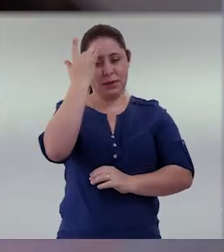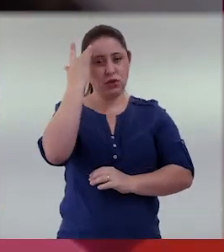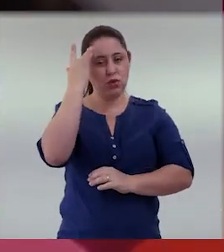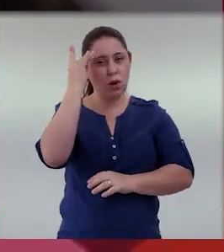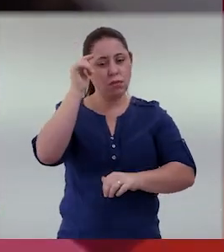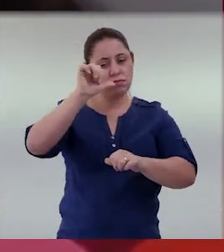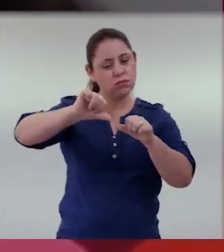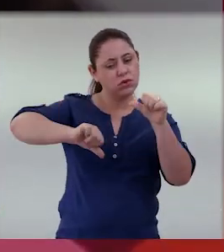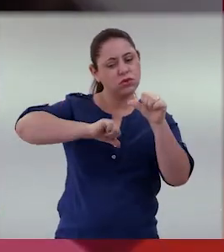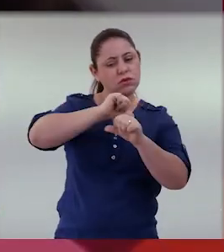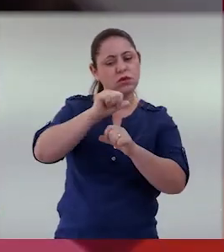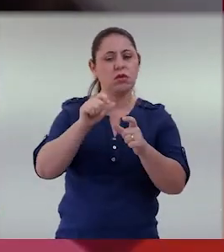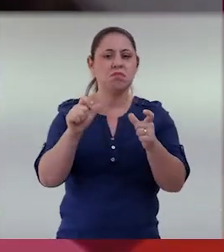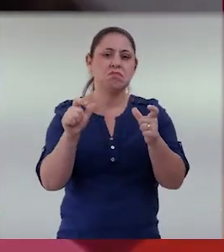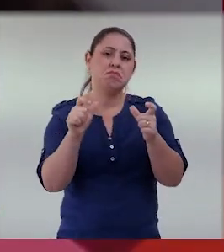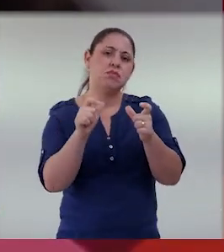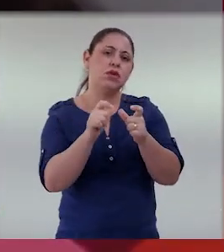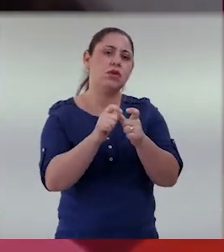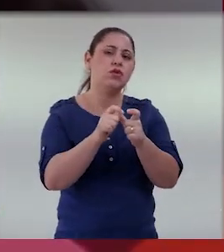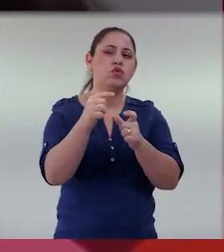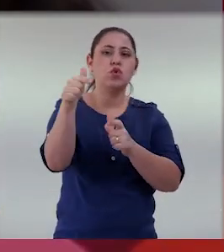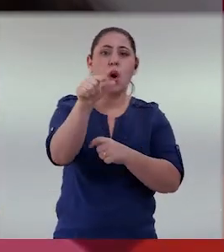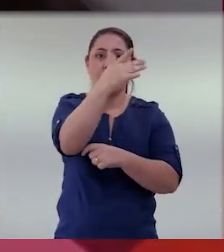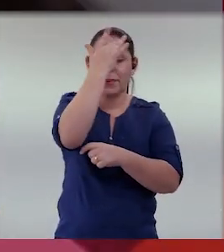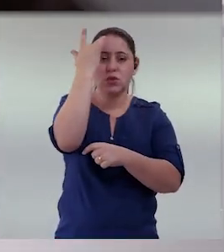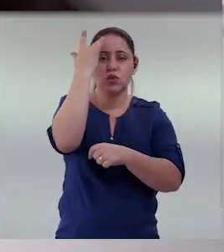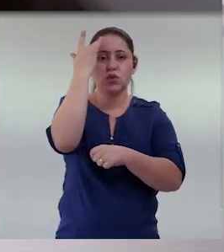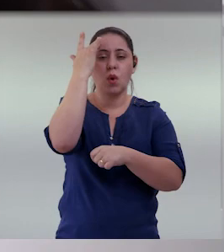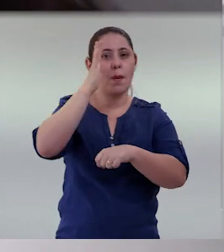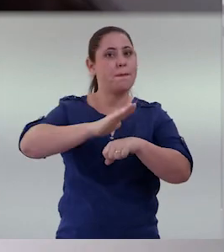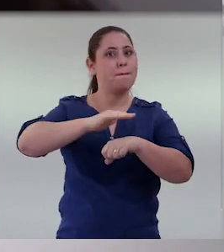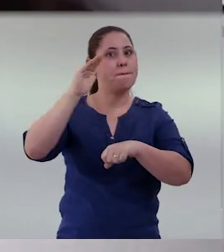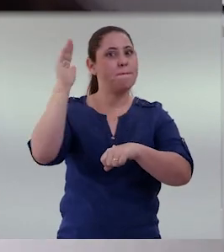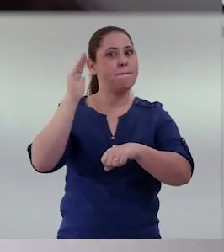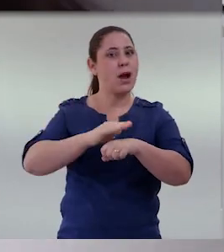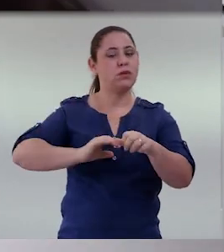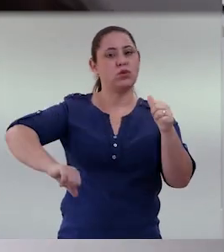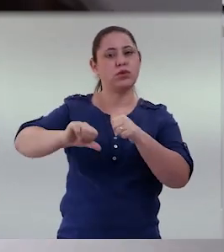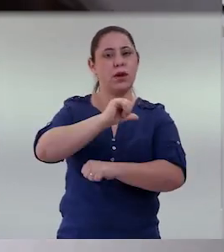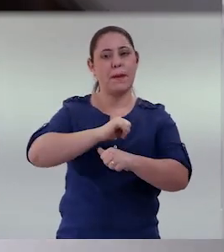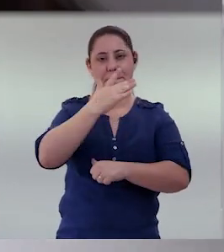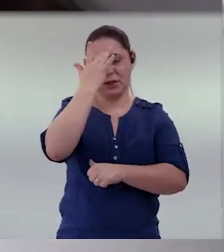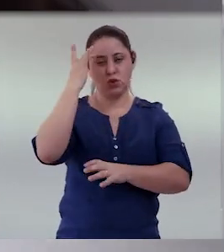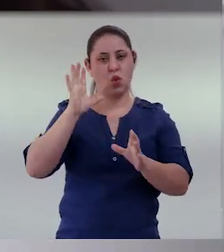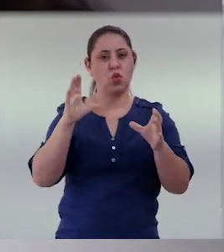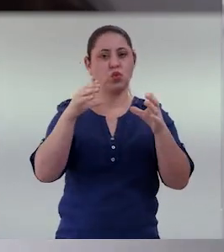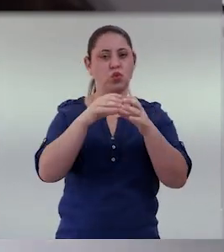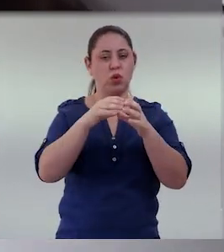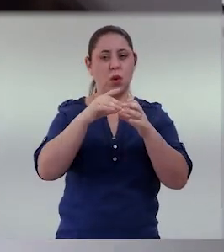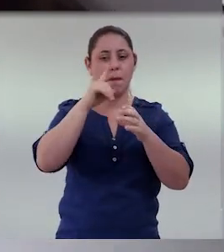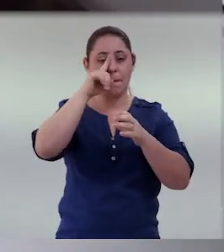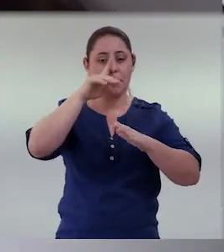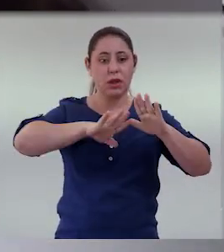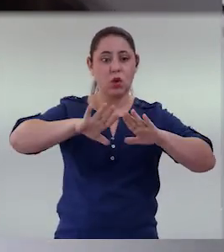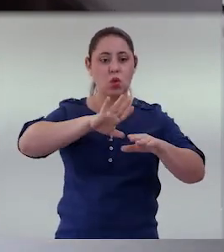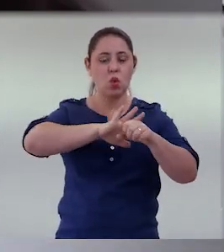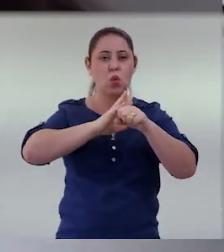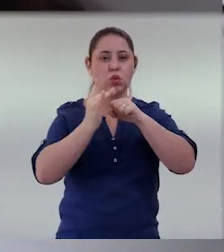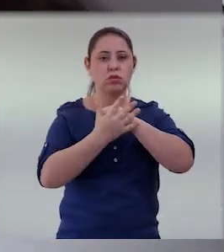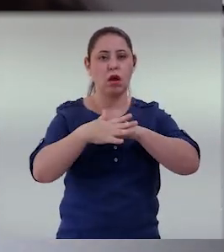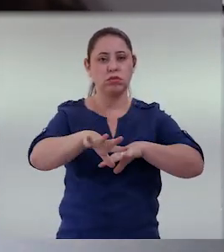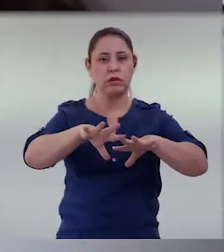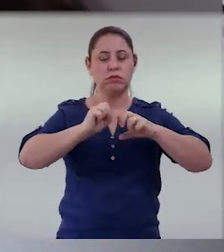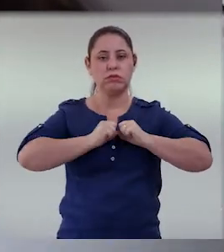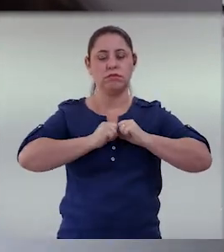de algumas pessoas mudou parcialmente, de outras mudou mais, obviamente, principalmente daquelas pessoas que fazem parte do grupo